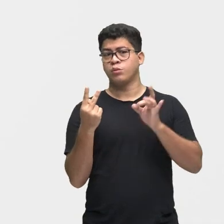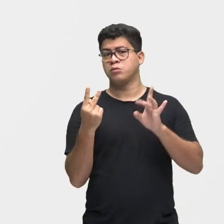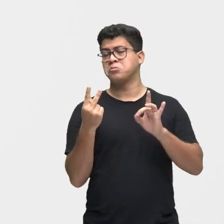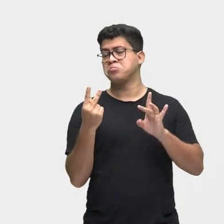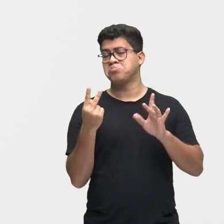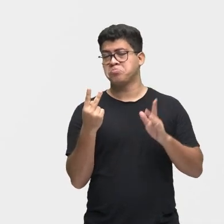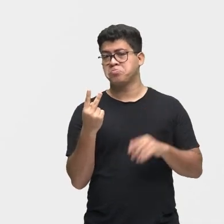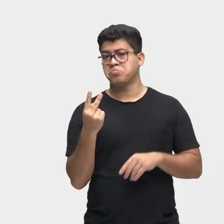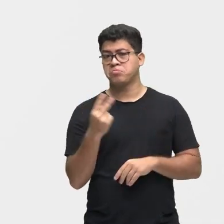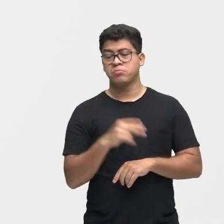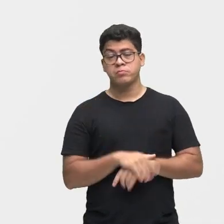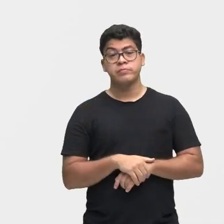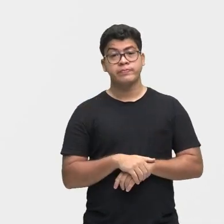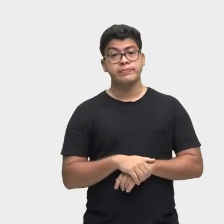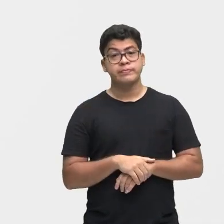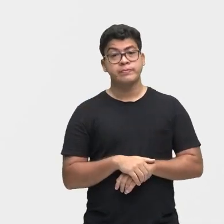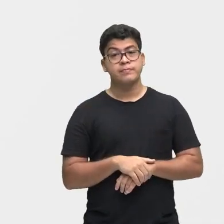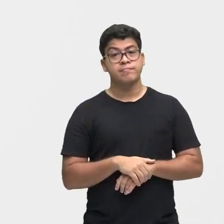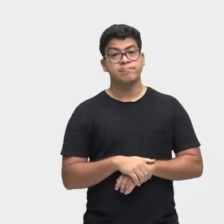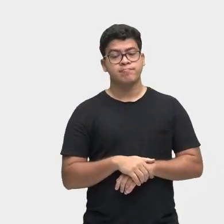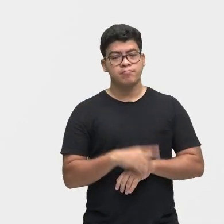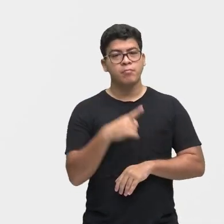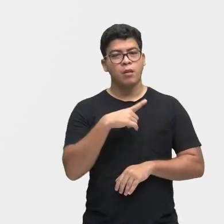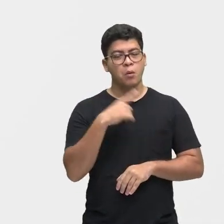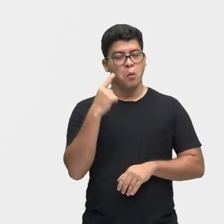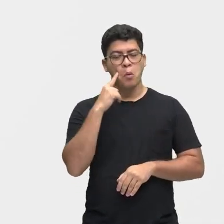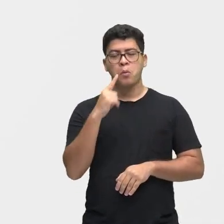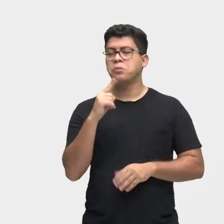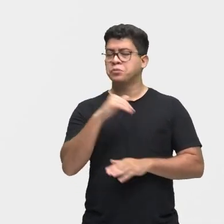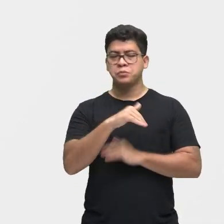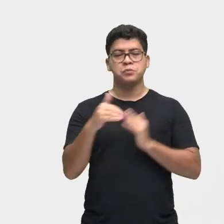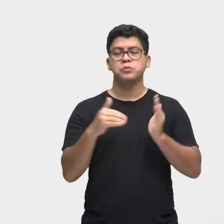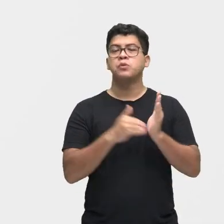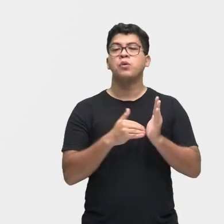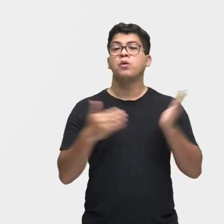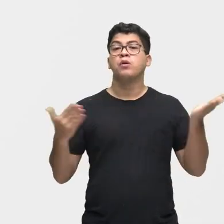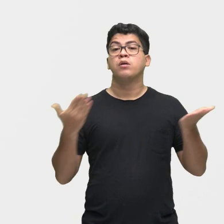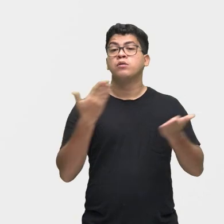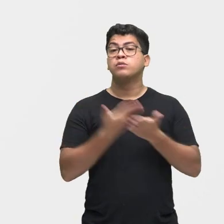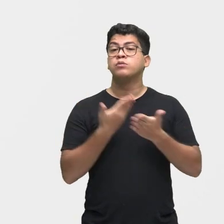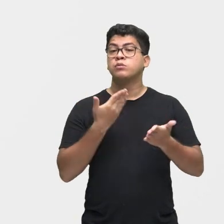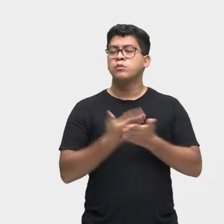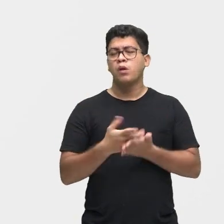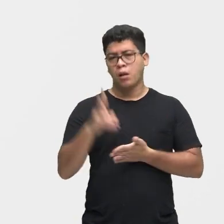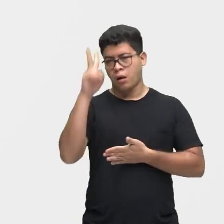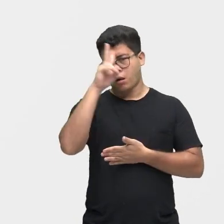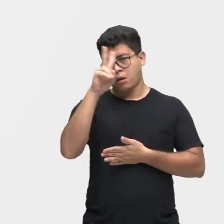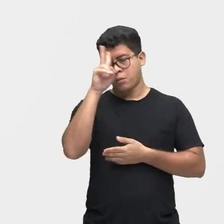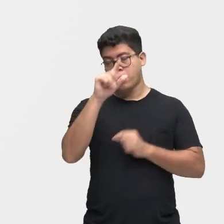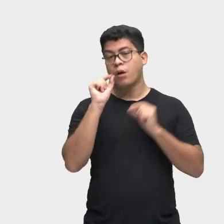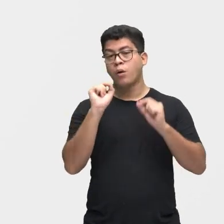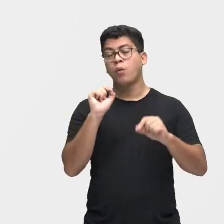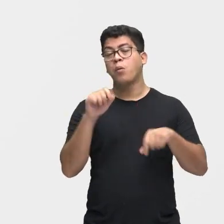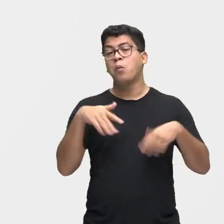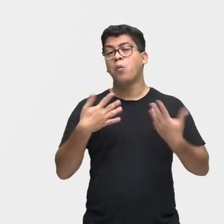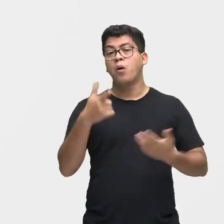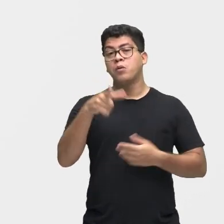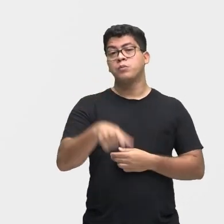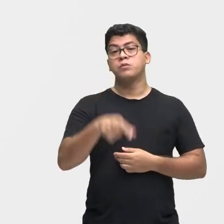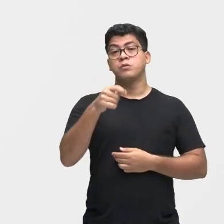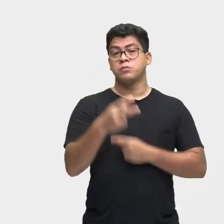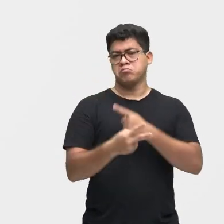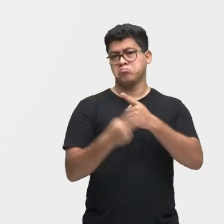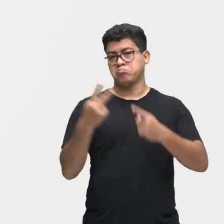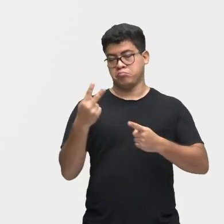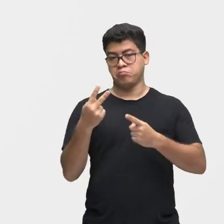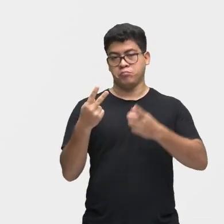escolher dois. Então, eu trouxe todos aí que nós vimos na nossa aula, para que vocês relembrassem aí e vocês poderiam escolher dois deles,